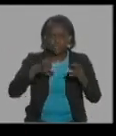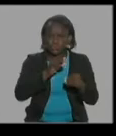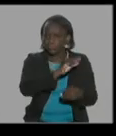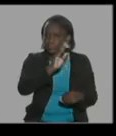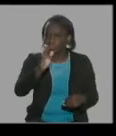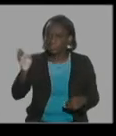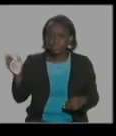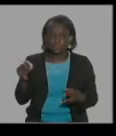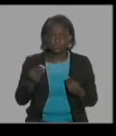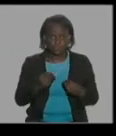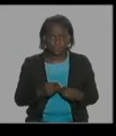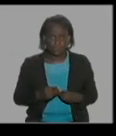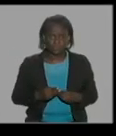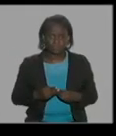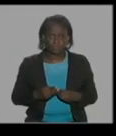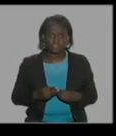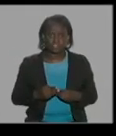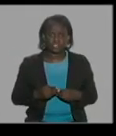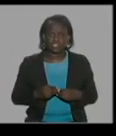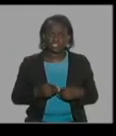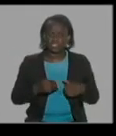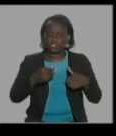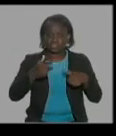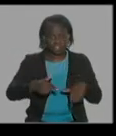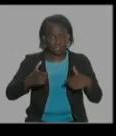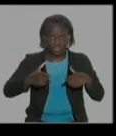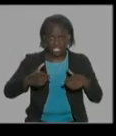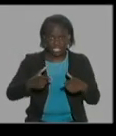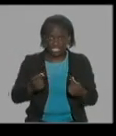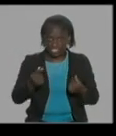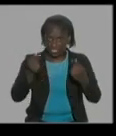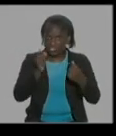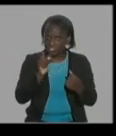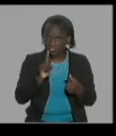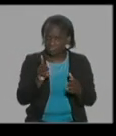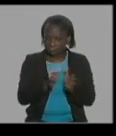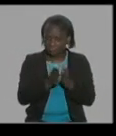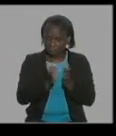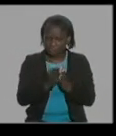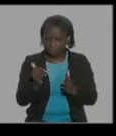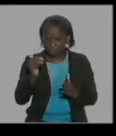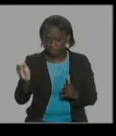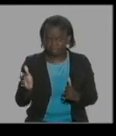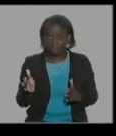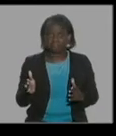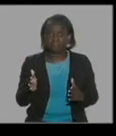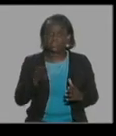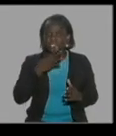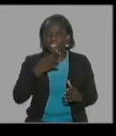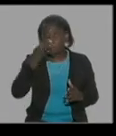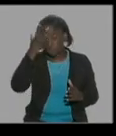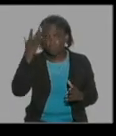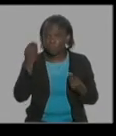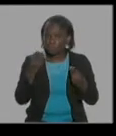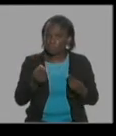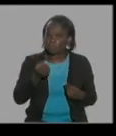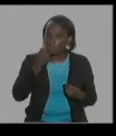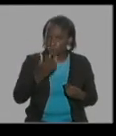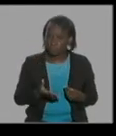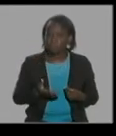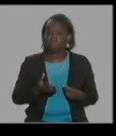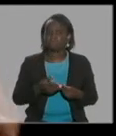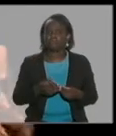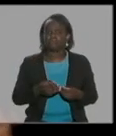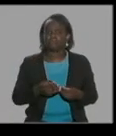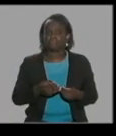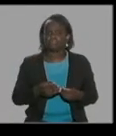circulou bastante lá. Não ficamos numa área nobre da cidade, e conhecemos muita gente